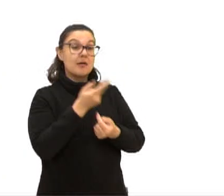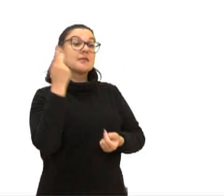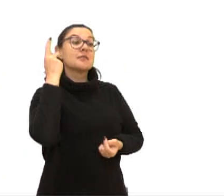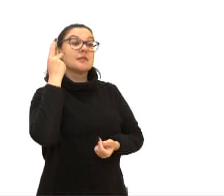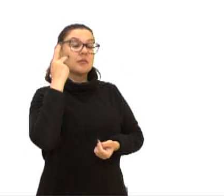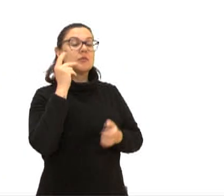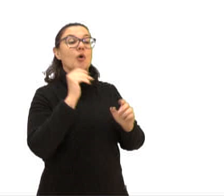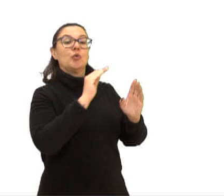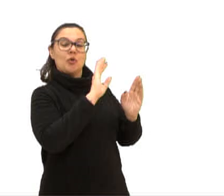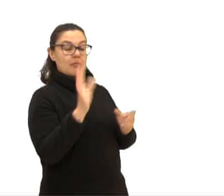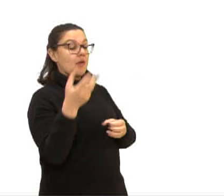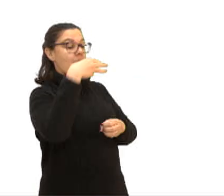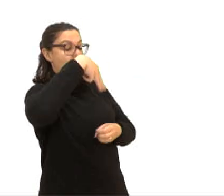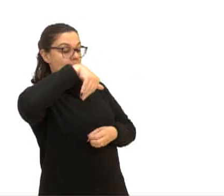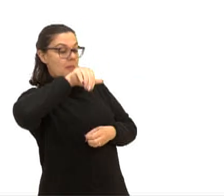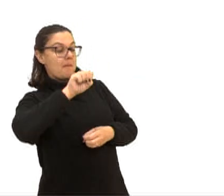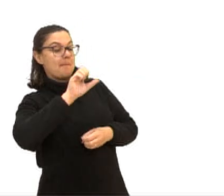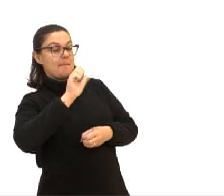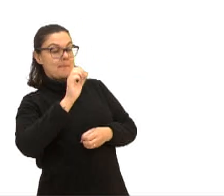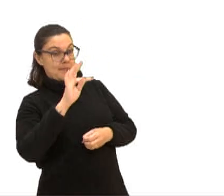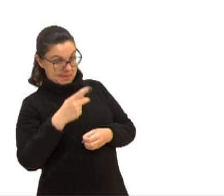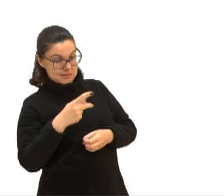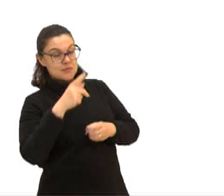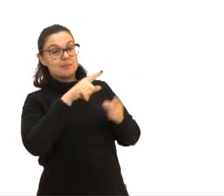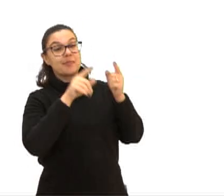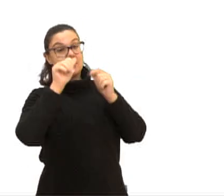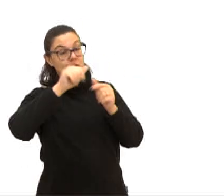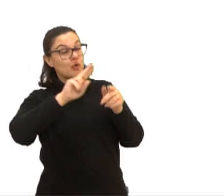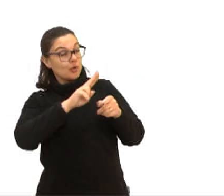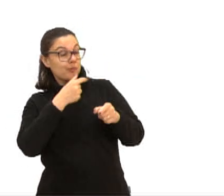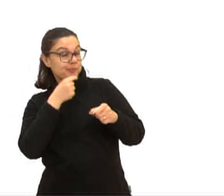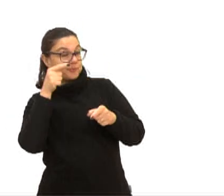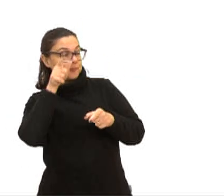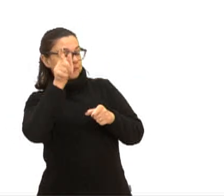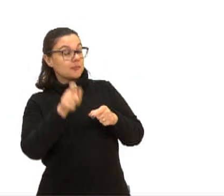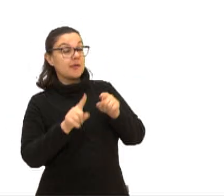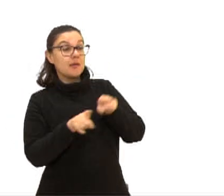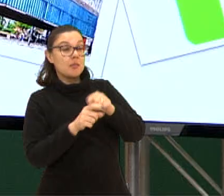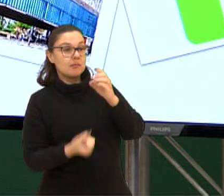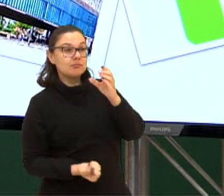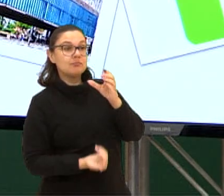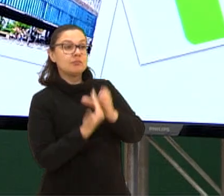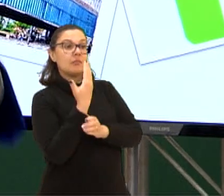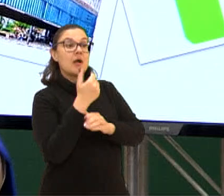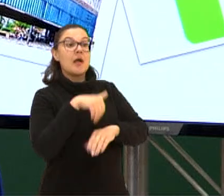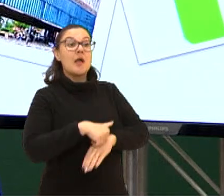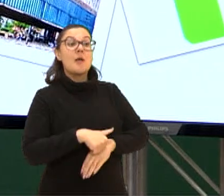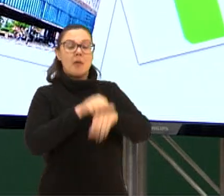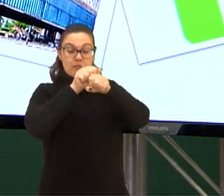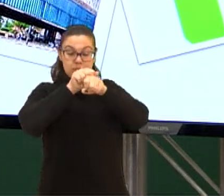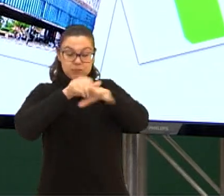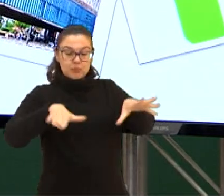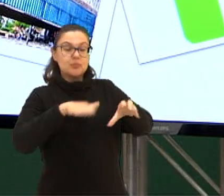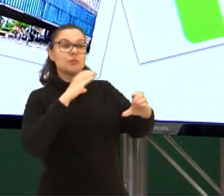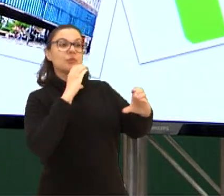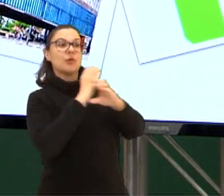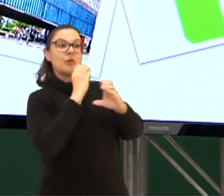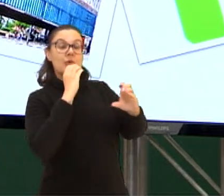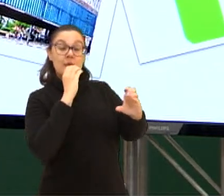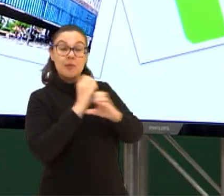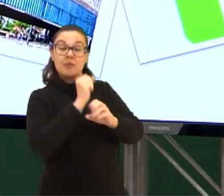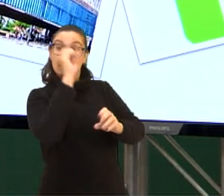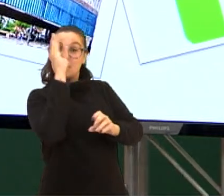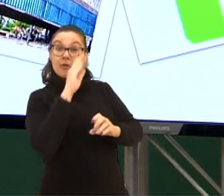nome dele, Museu de Arte de São Paulo, Assis Chateaubriand. E ele também foi o criador de uma das maiores redes de comunicação